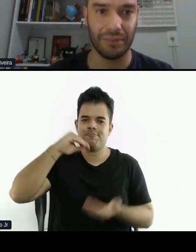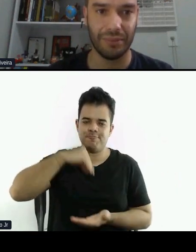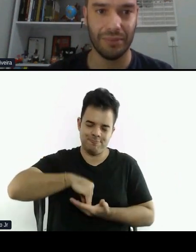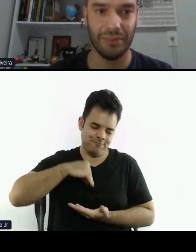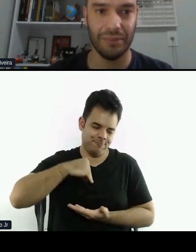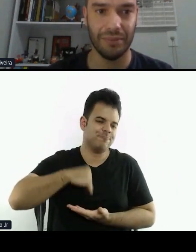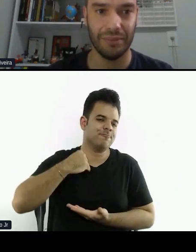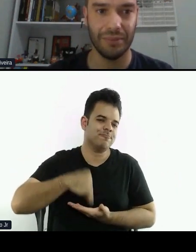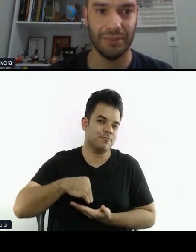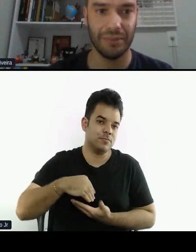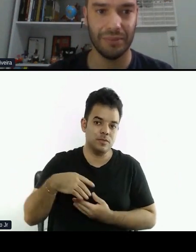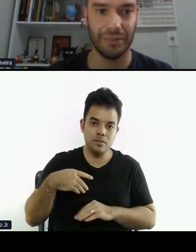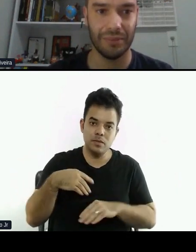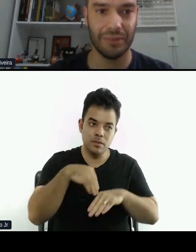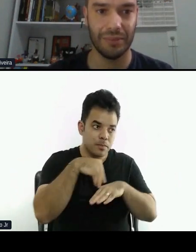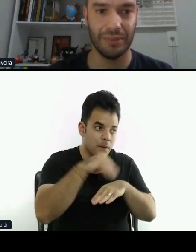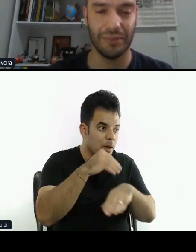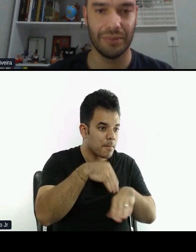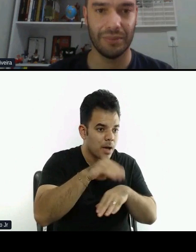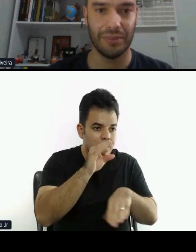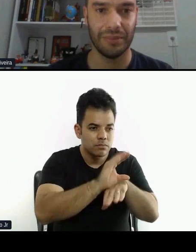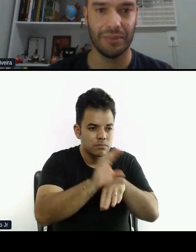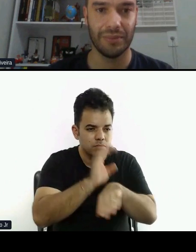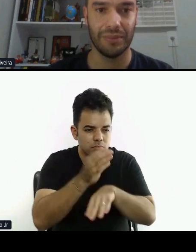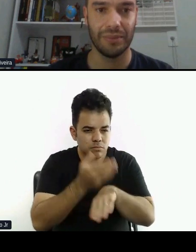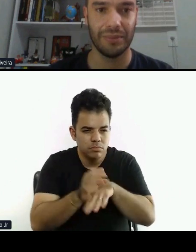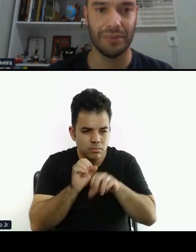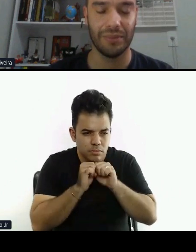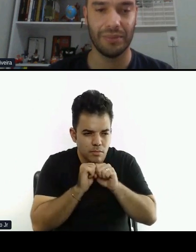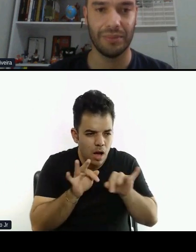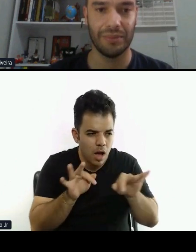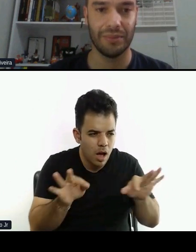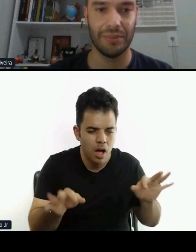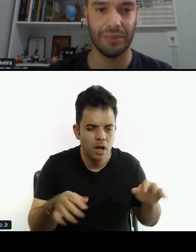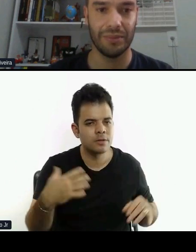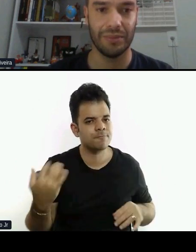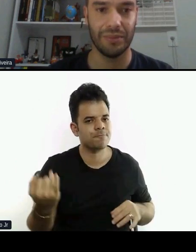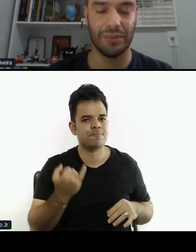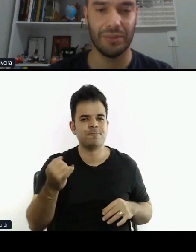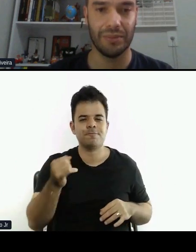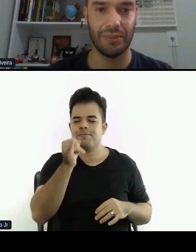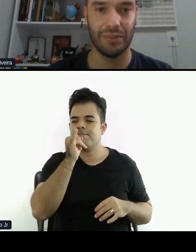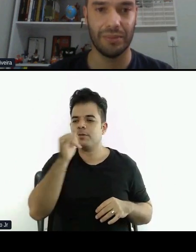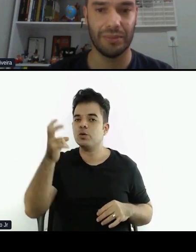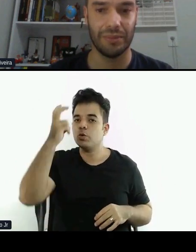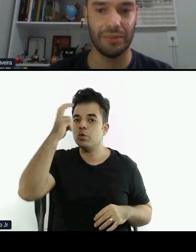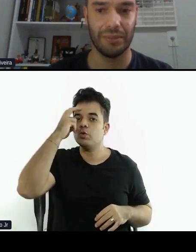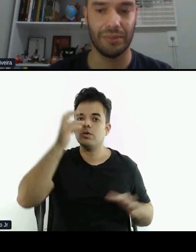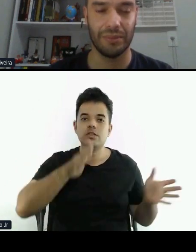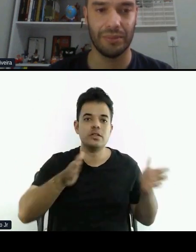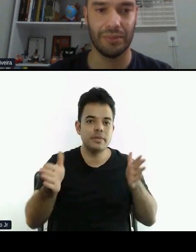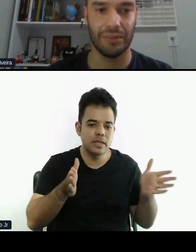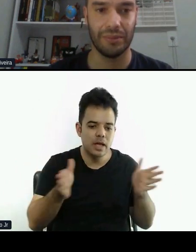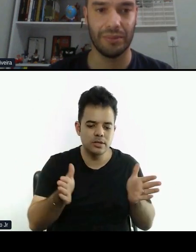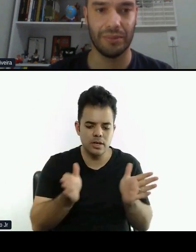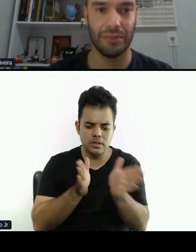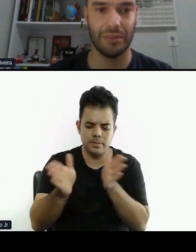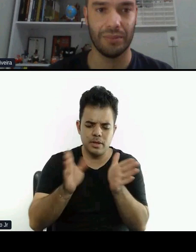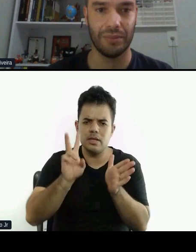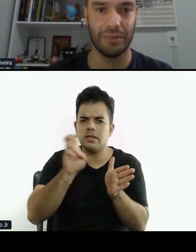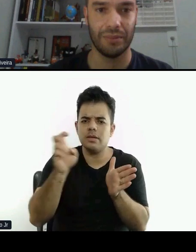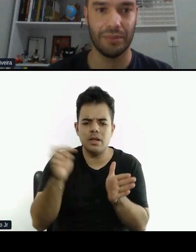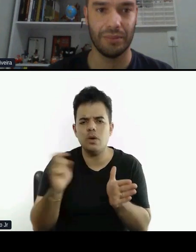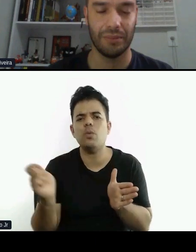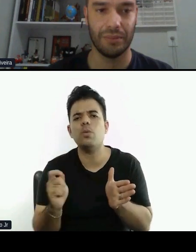quanto mais a gente conscientizar as pessoas, né, o que é a cultura de acessibilidade, o que é acessibilidade, é um item muito